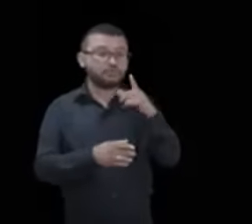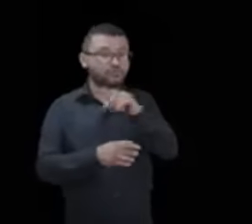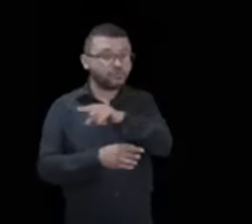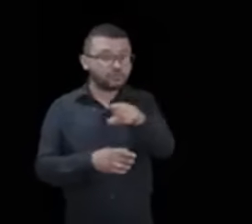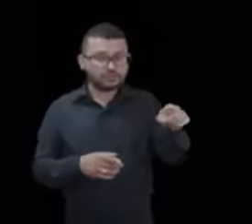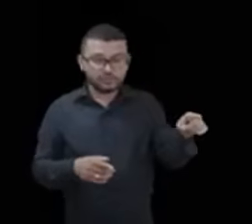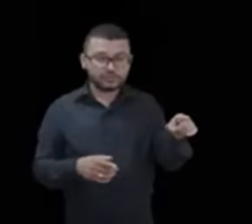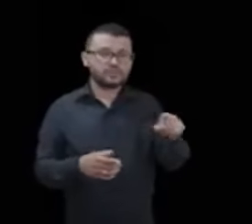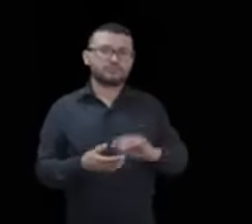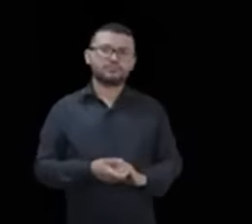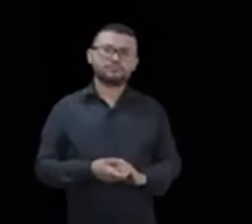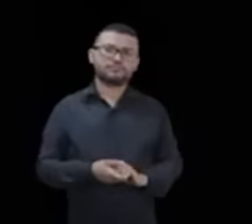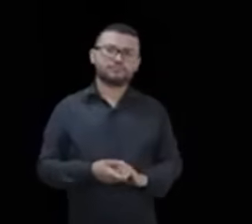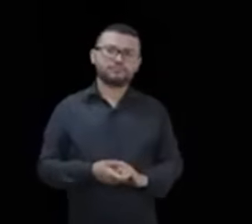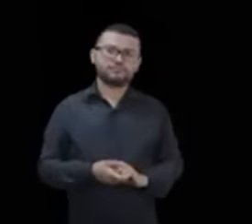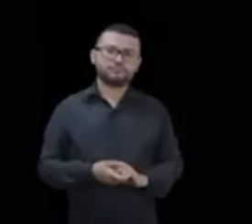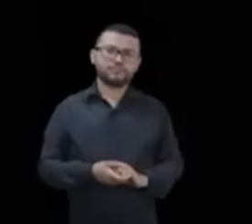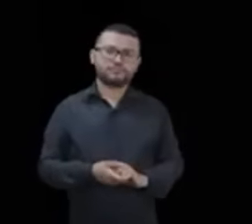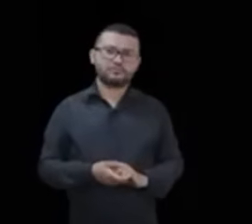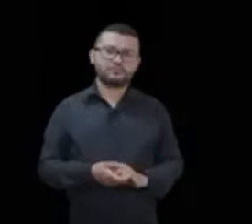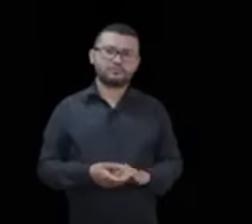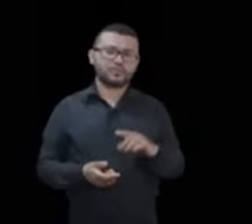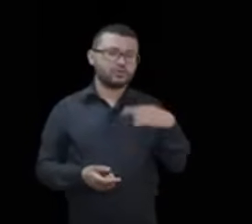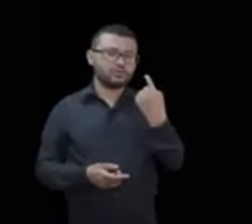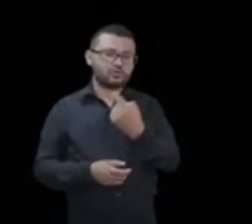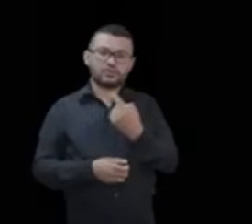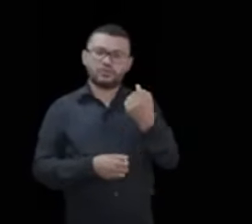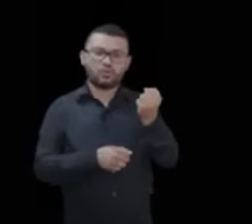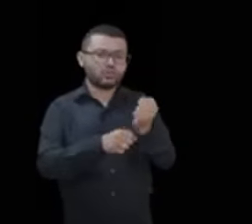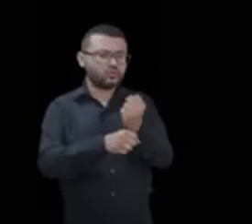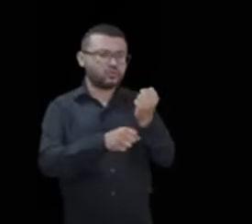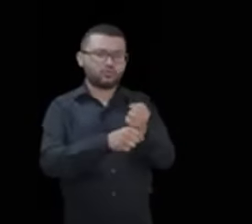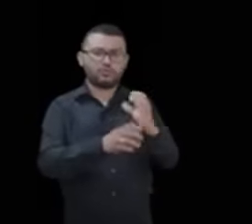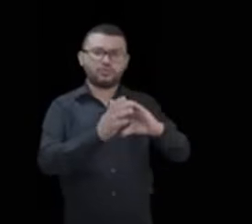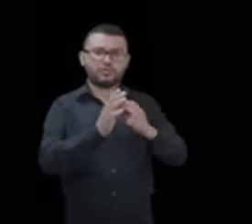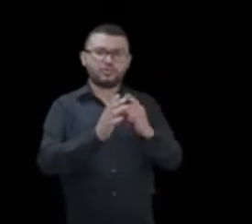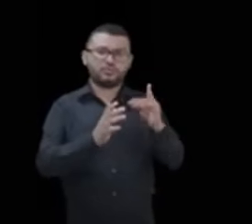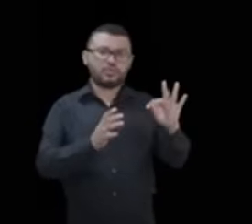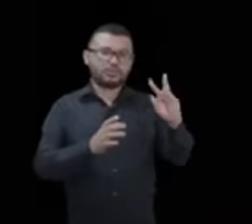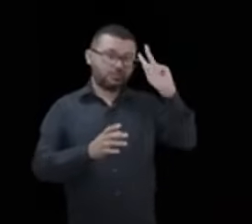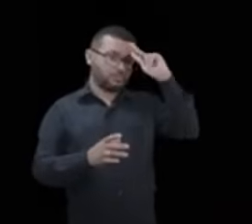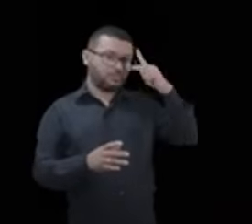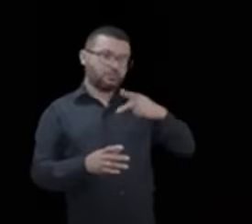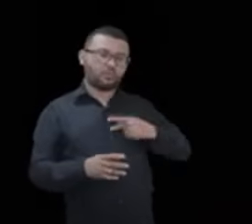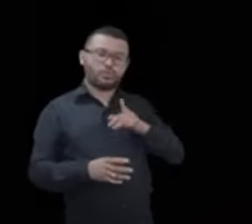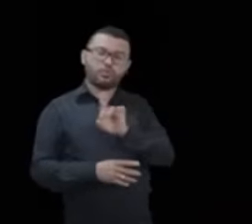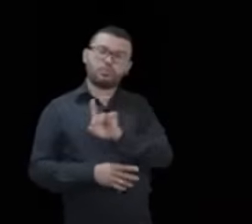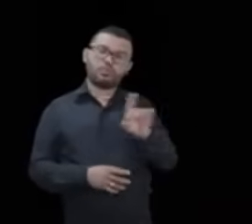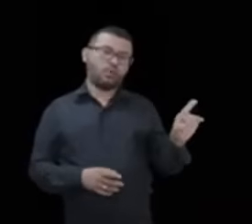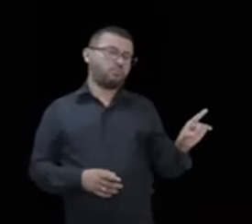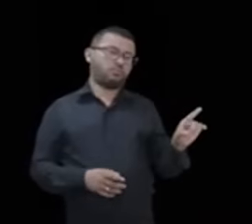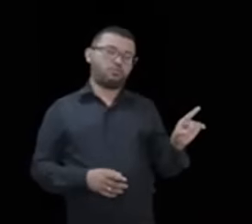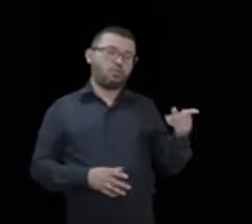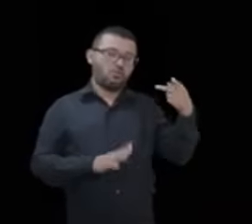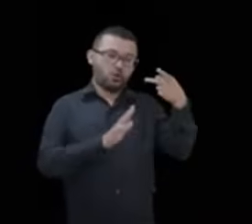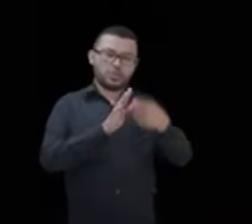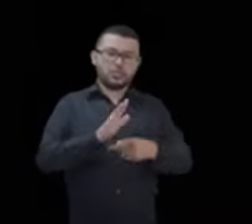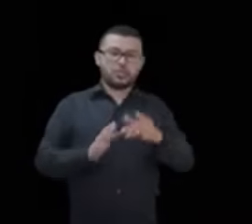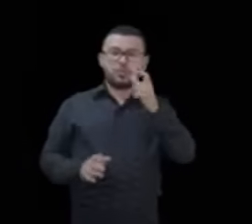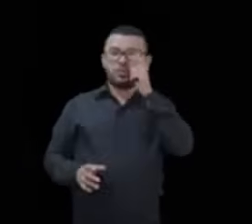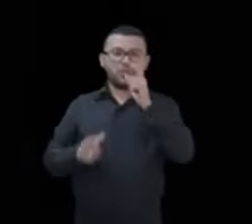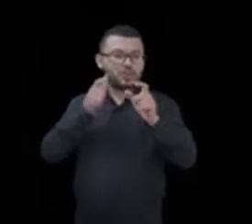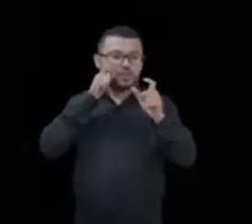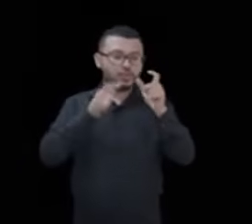vocês. Nós não construímos o PT para projetos pessoais. Nós não construímos o